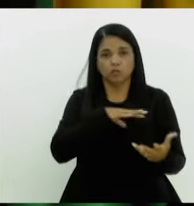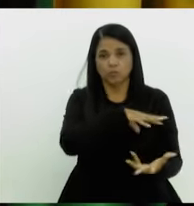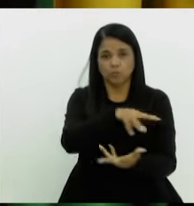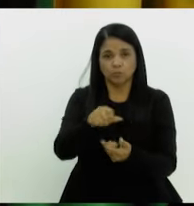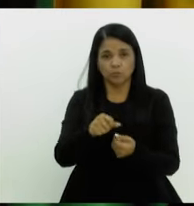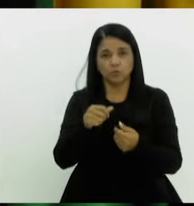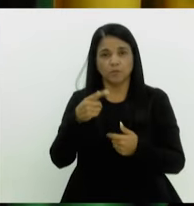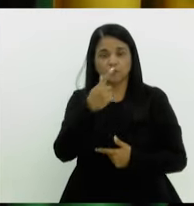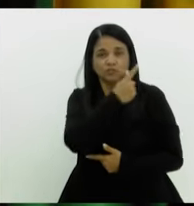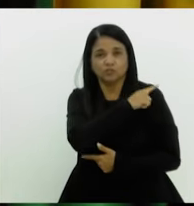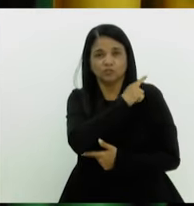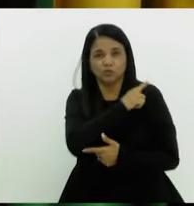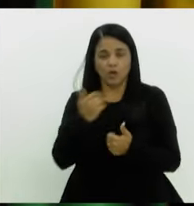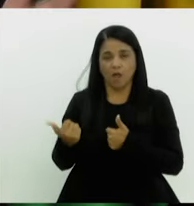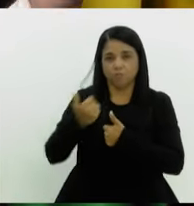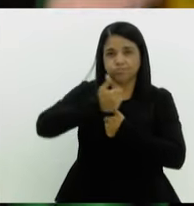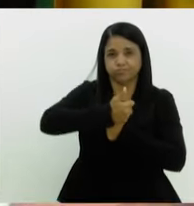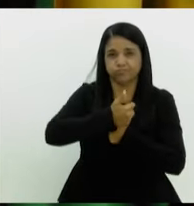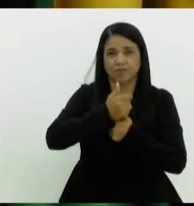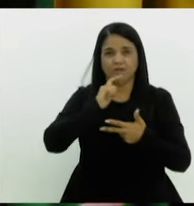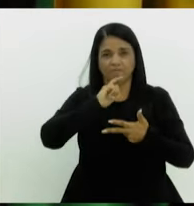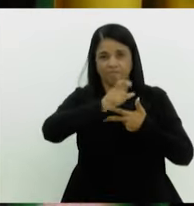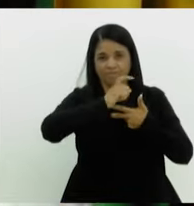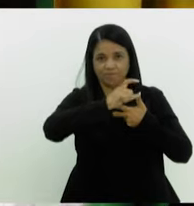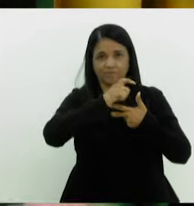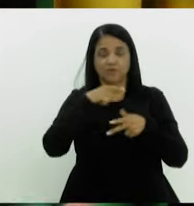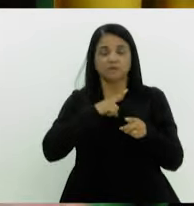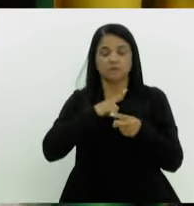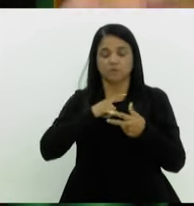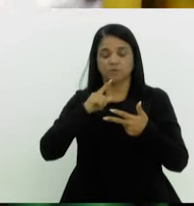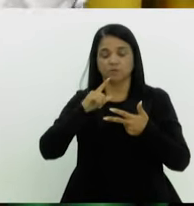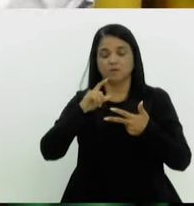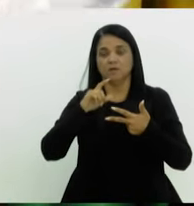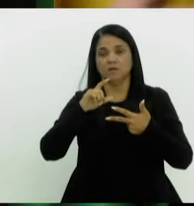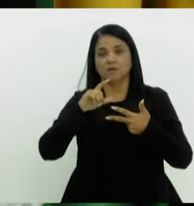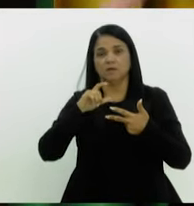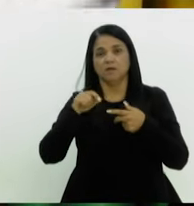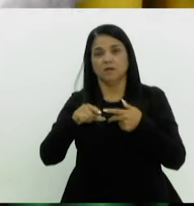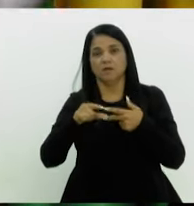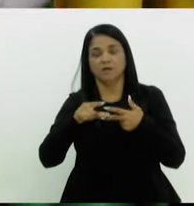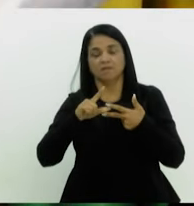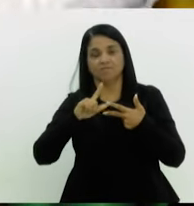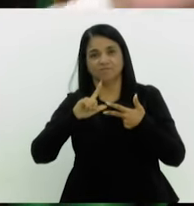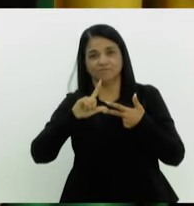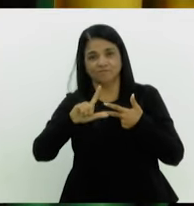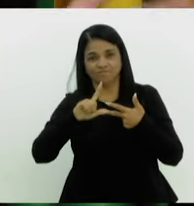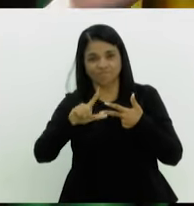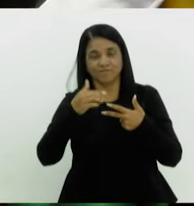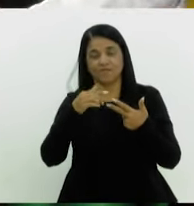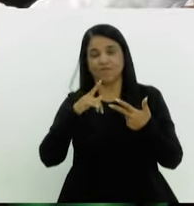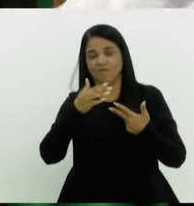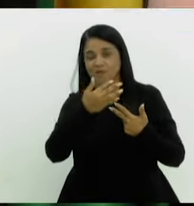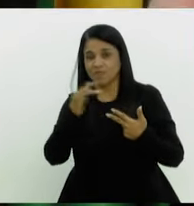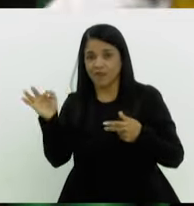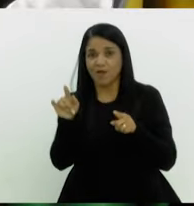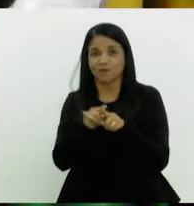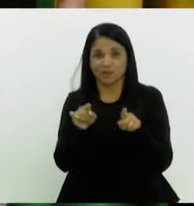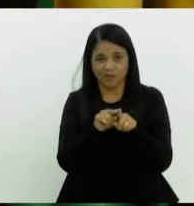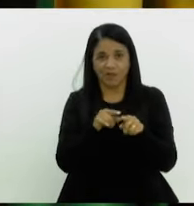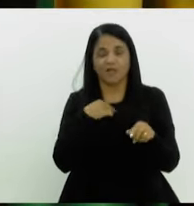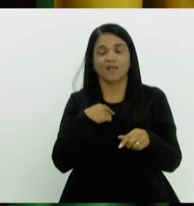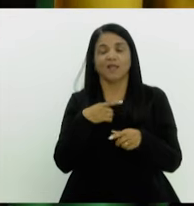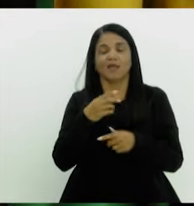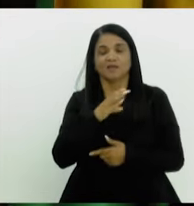assume um cargo no executivo porque temos a legisladora Estadual a legisladora federal a chefe da Defensoria e a desembargadora